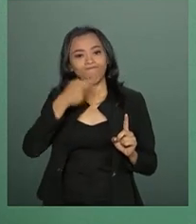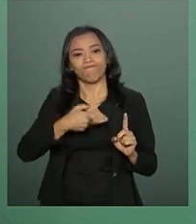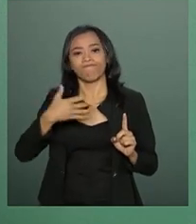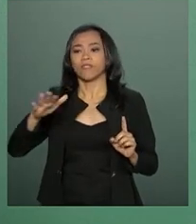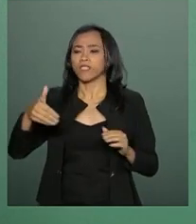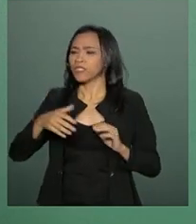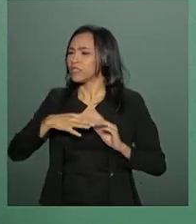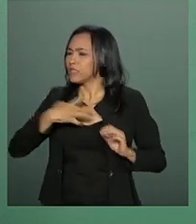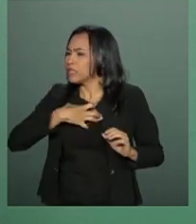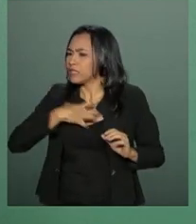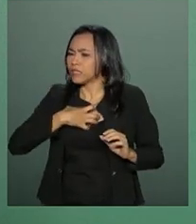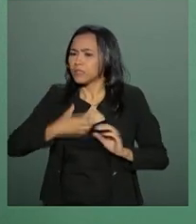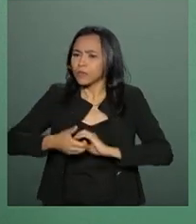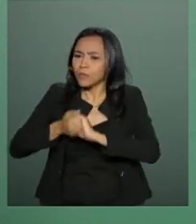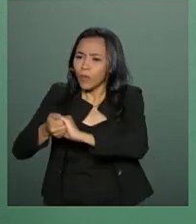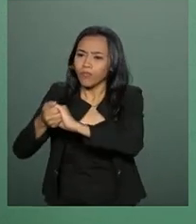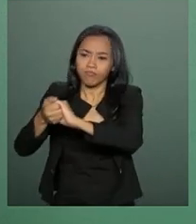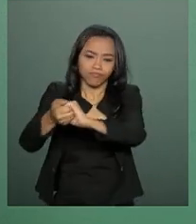cumprimentados